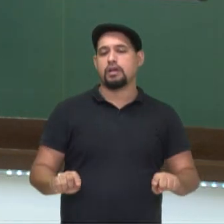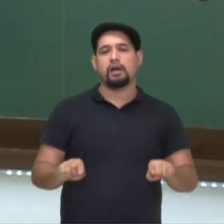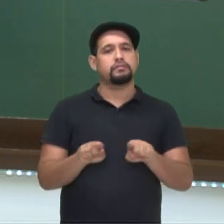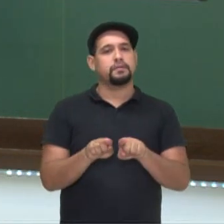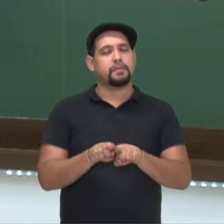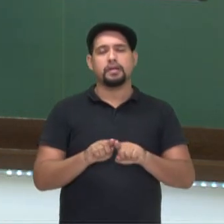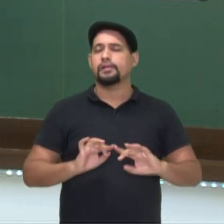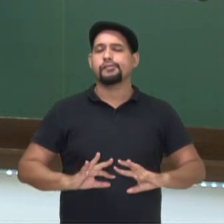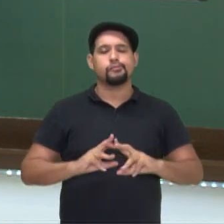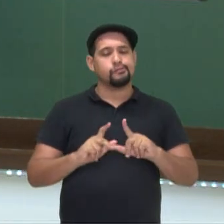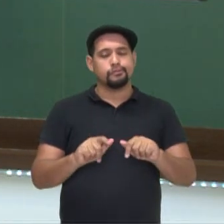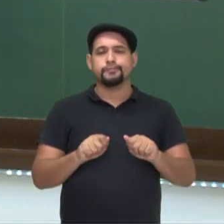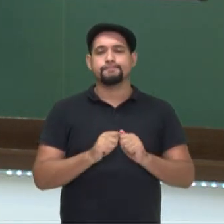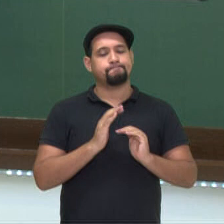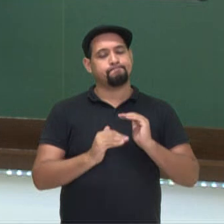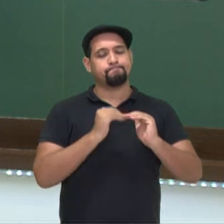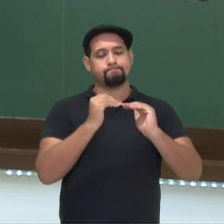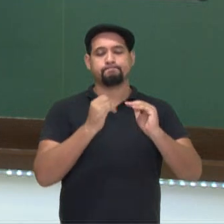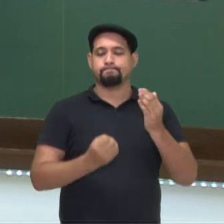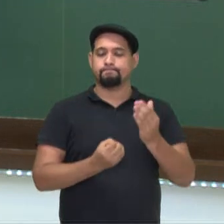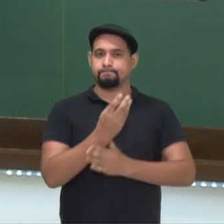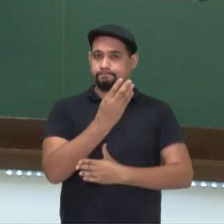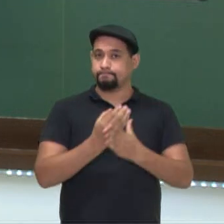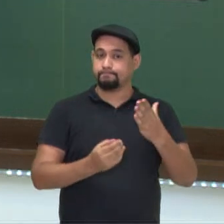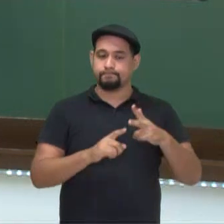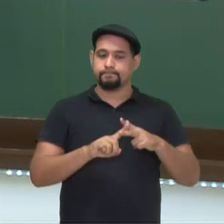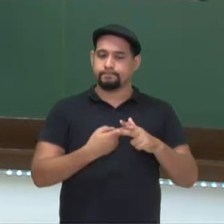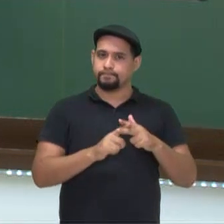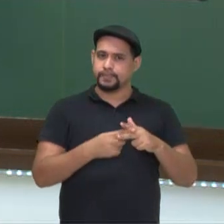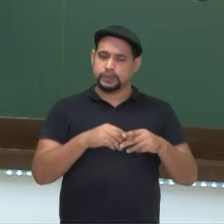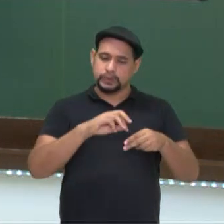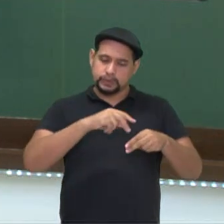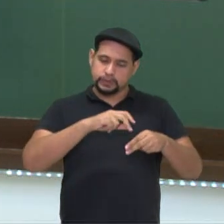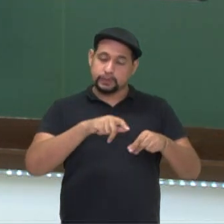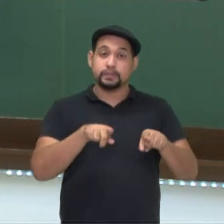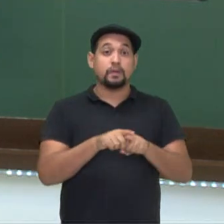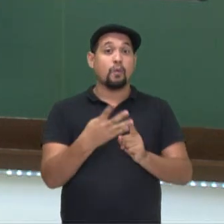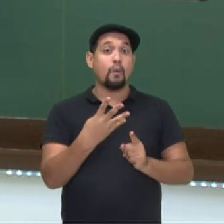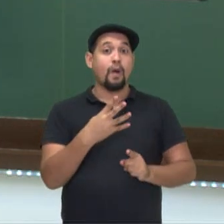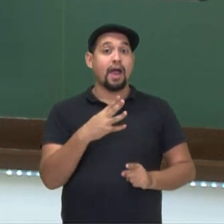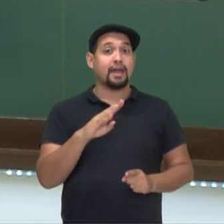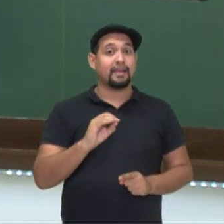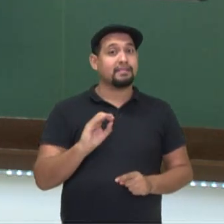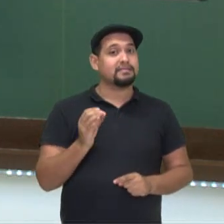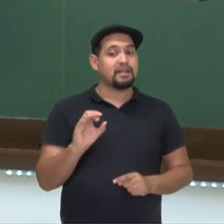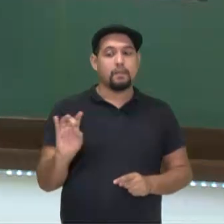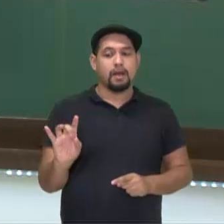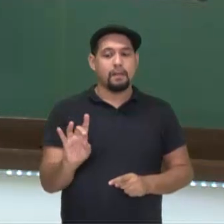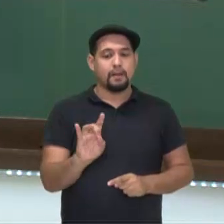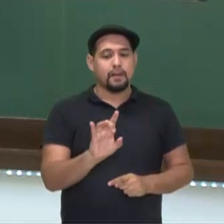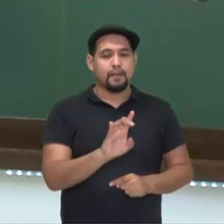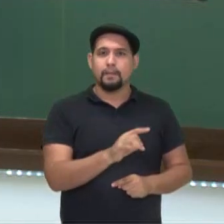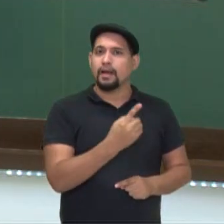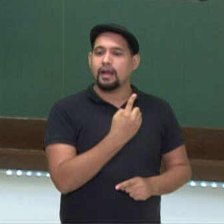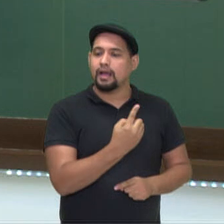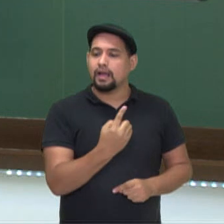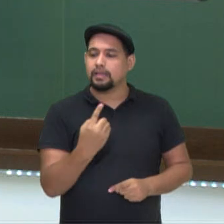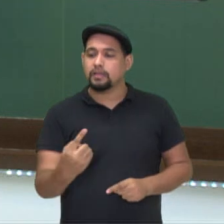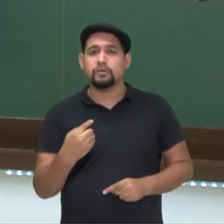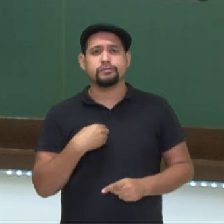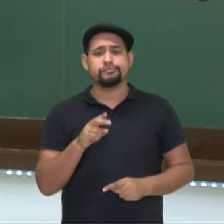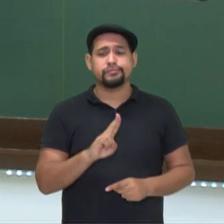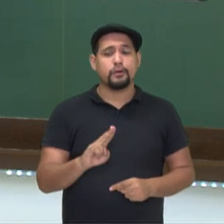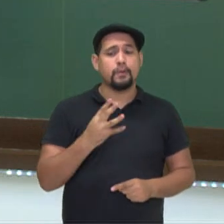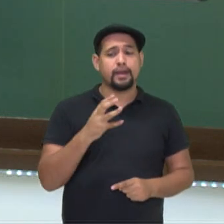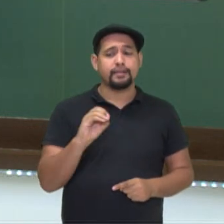R$1.000 pela produção do parafuso. E mais 40 centavos por unidade. Então, para uma unidade eu gasto 40 centavos,